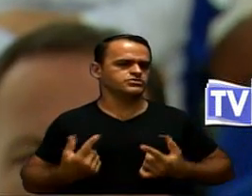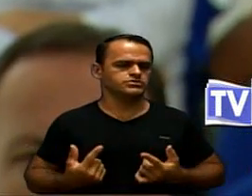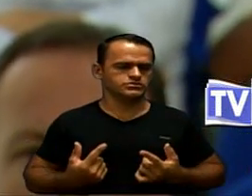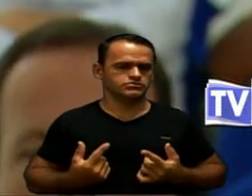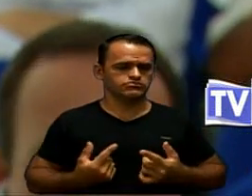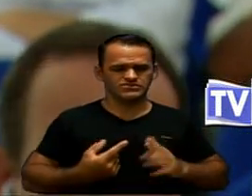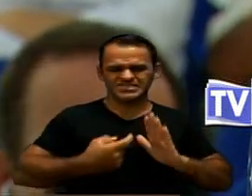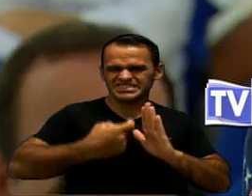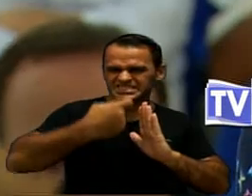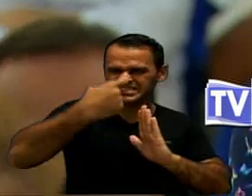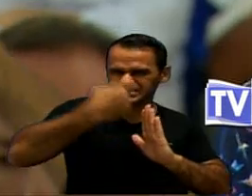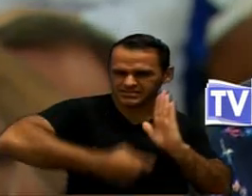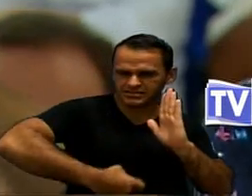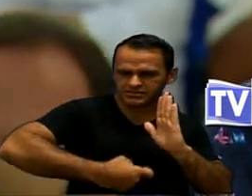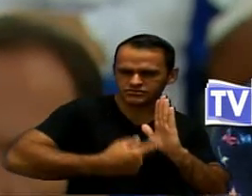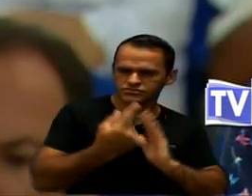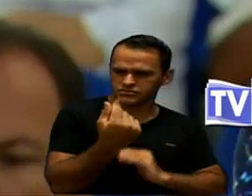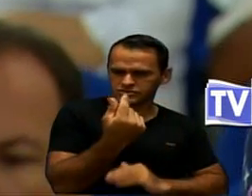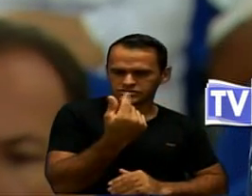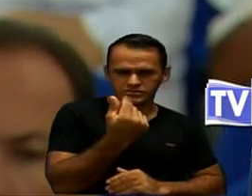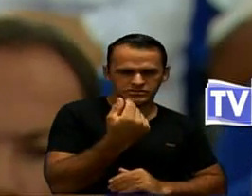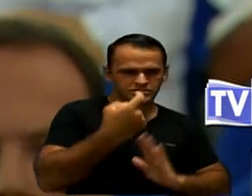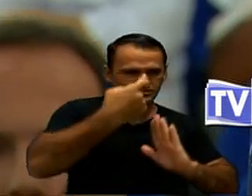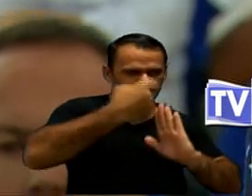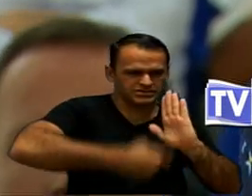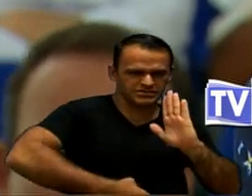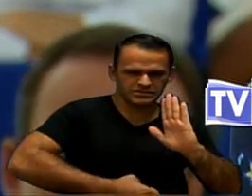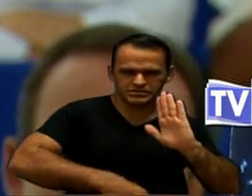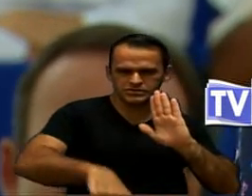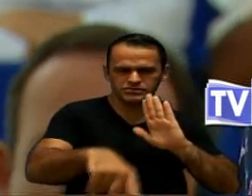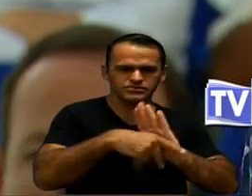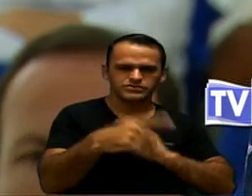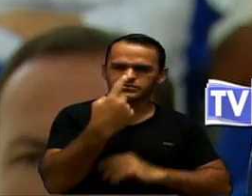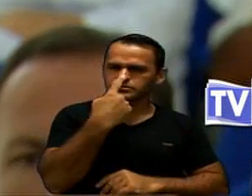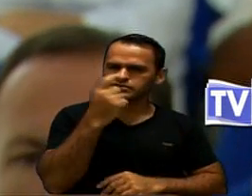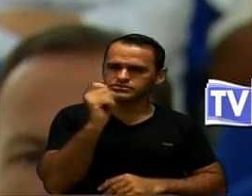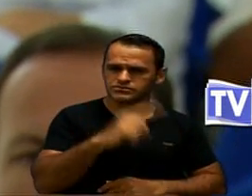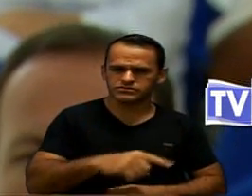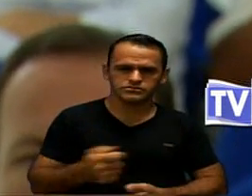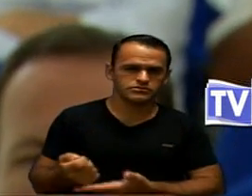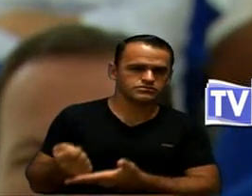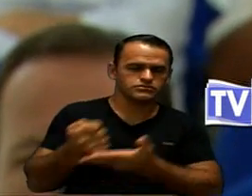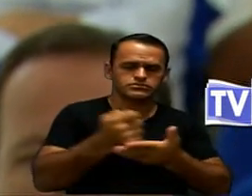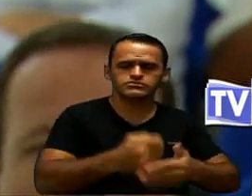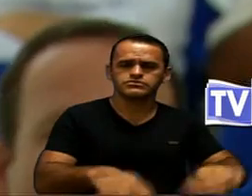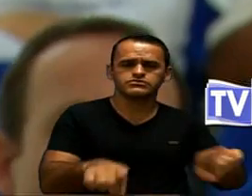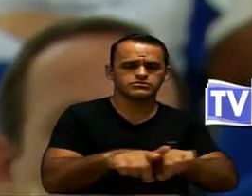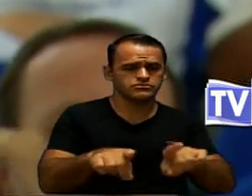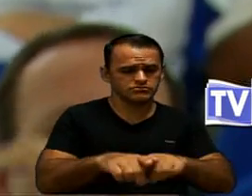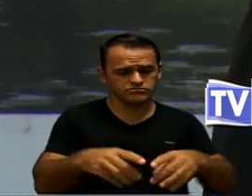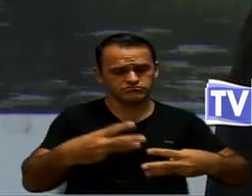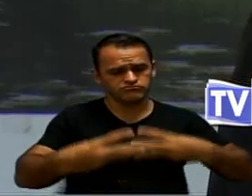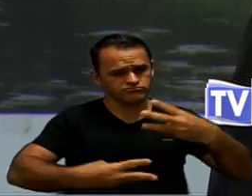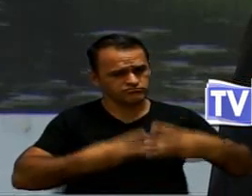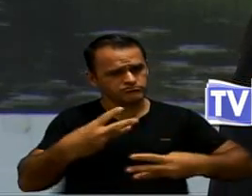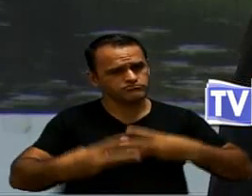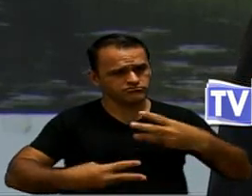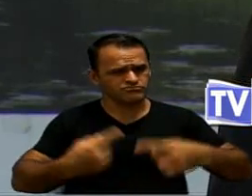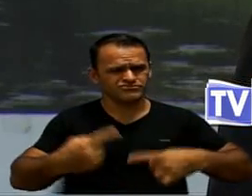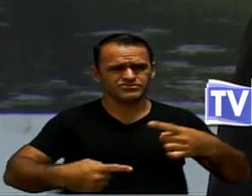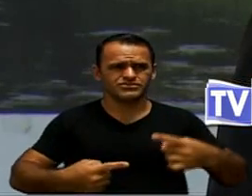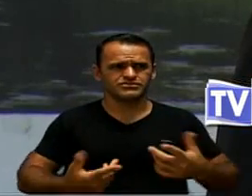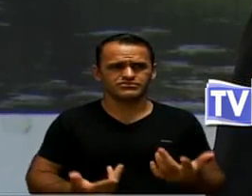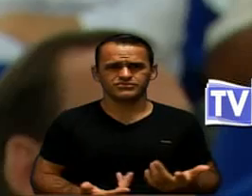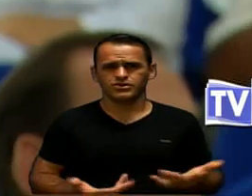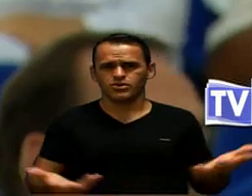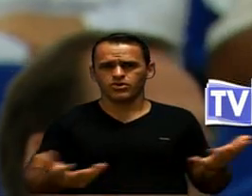taxa dos resíduos sólidos, né, do lixo, mas também dos materiais recicláveis. Obrigado, porque vereadora. Do jeito que está